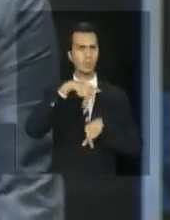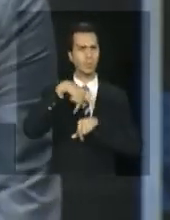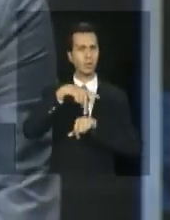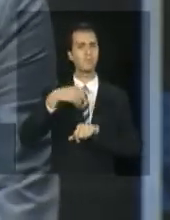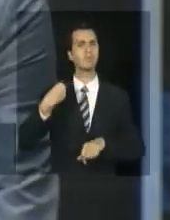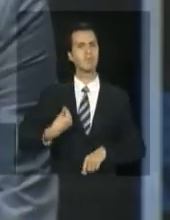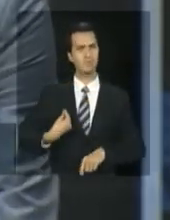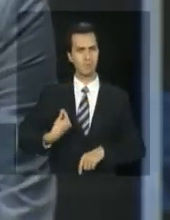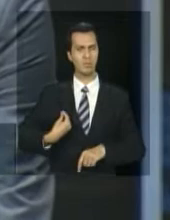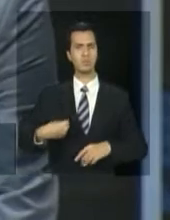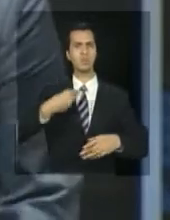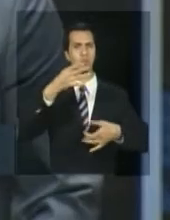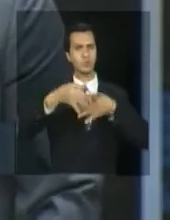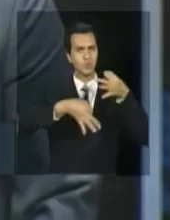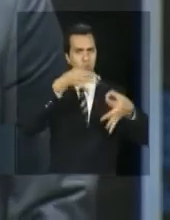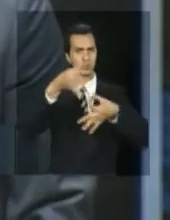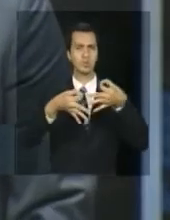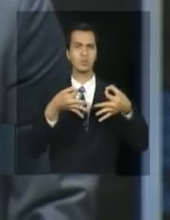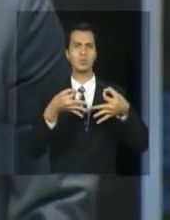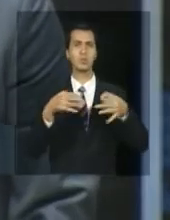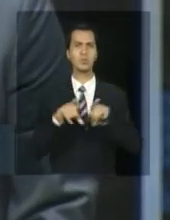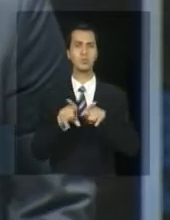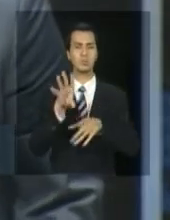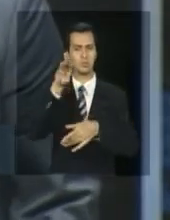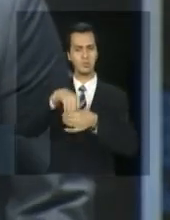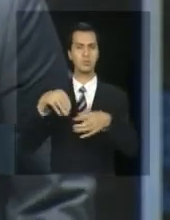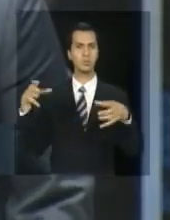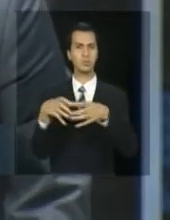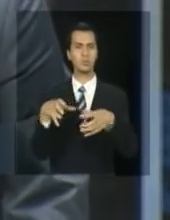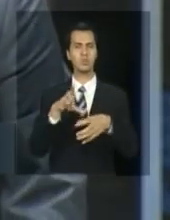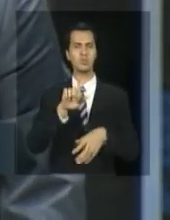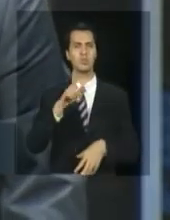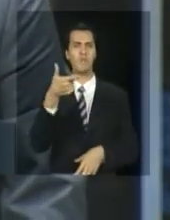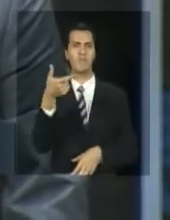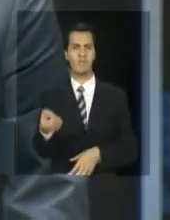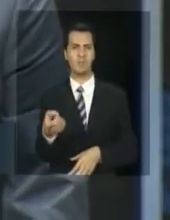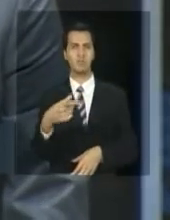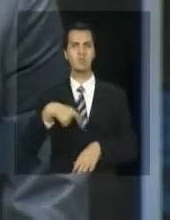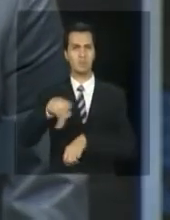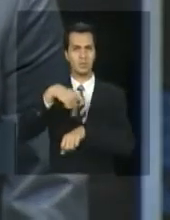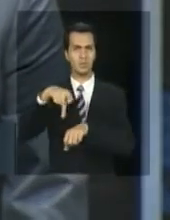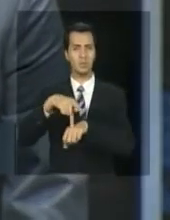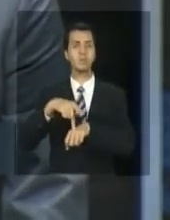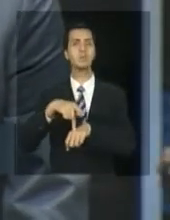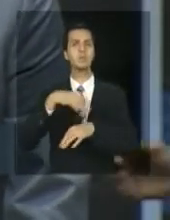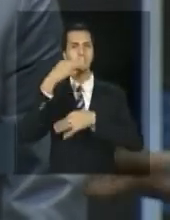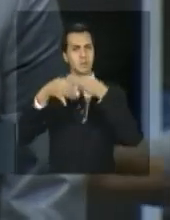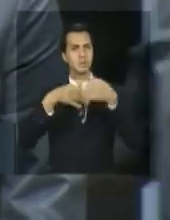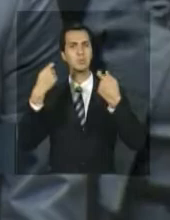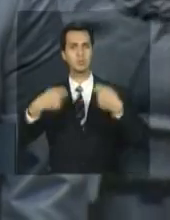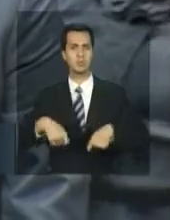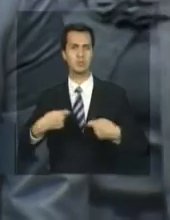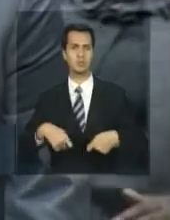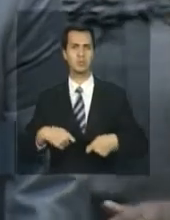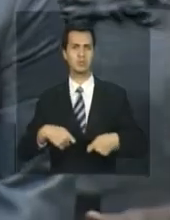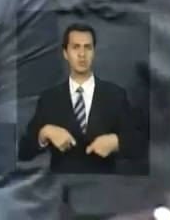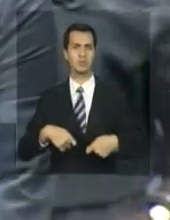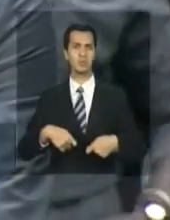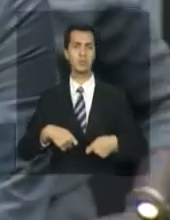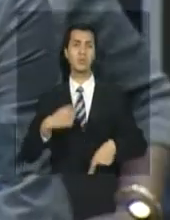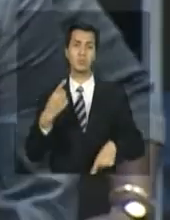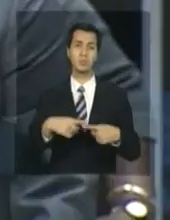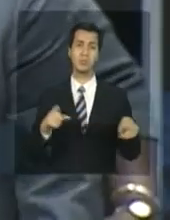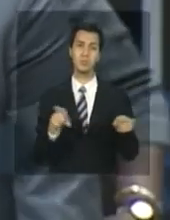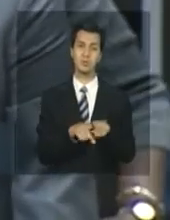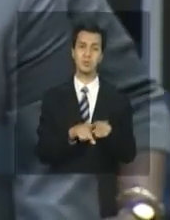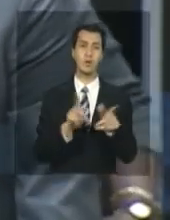dos países emergentes do G20, os desequilíbrios globais não serão resolvidos. A